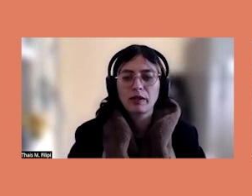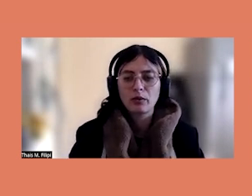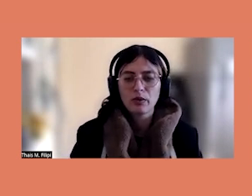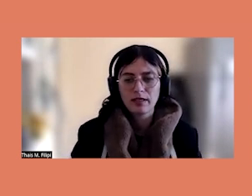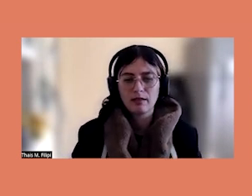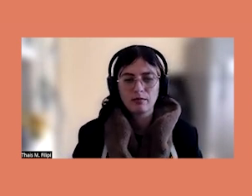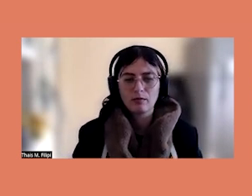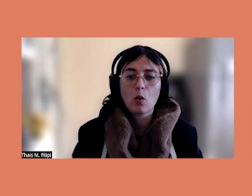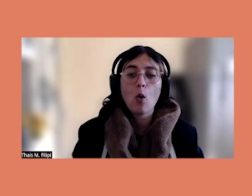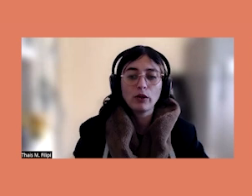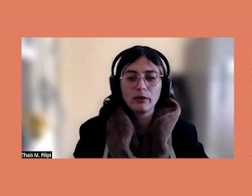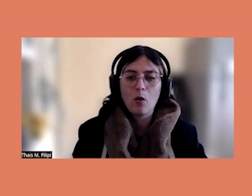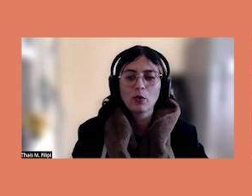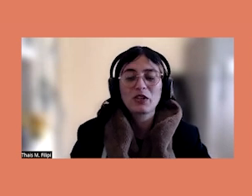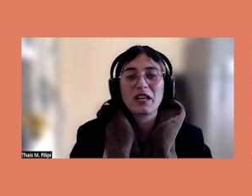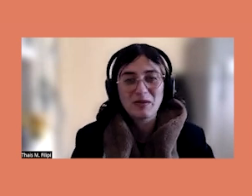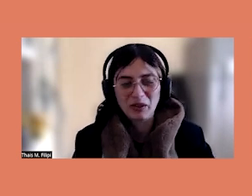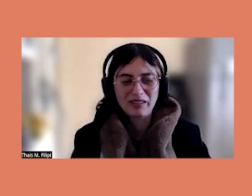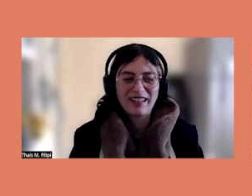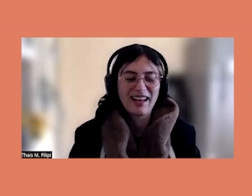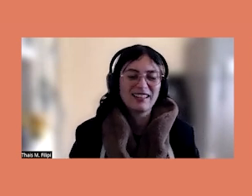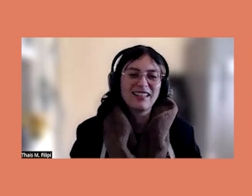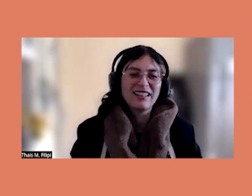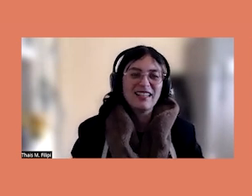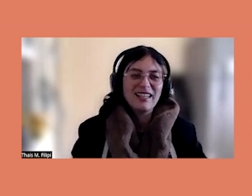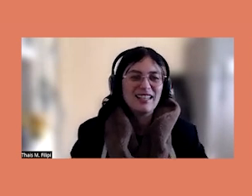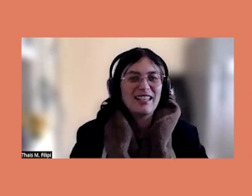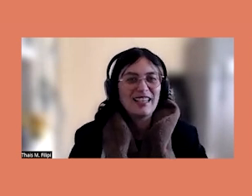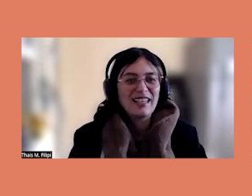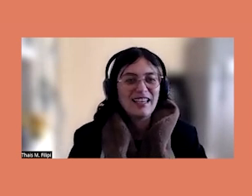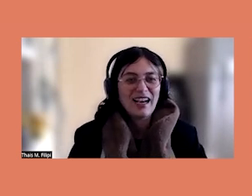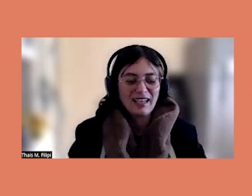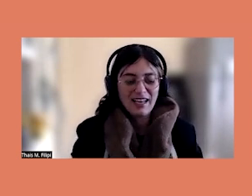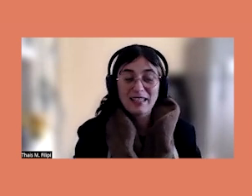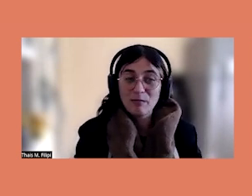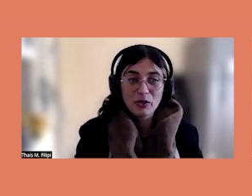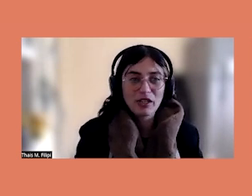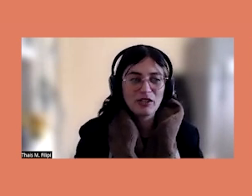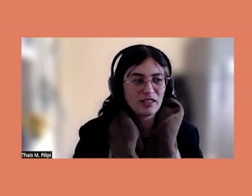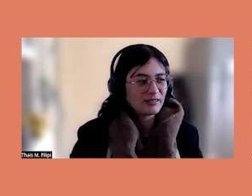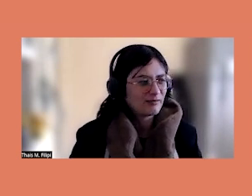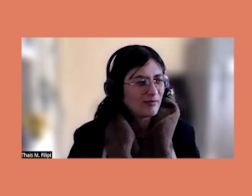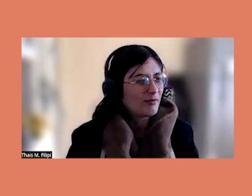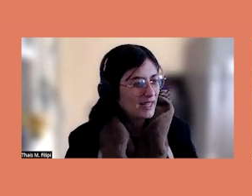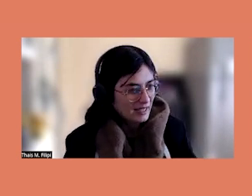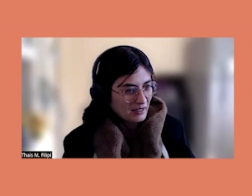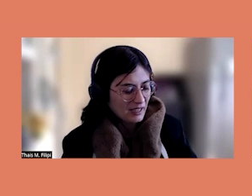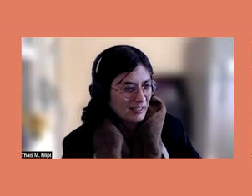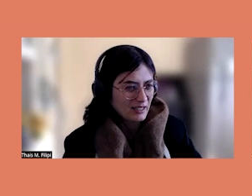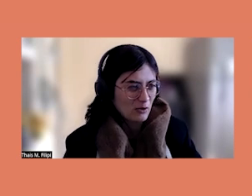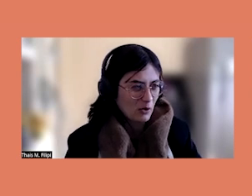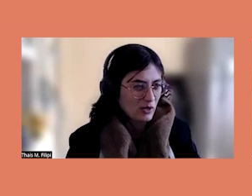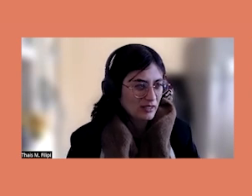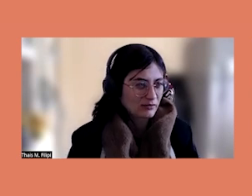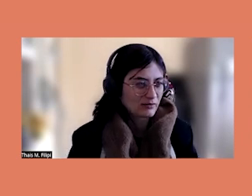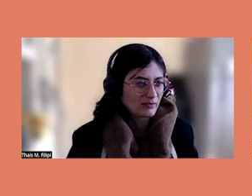os modelos, com os originais modelo da Terra, e assim por diante. Mari, você quer